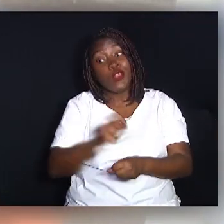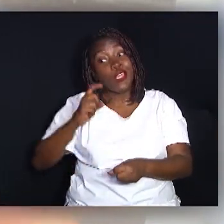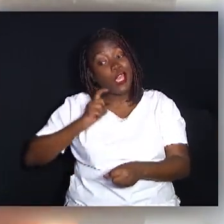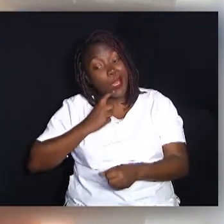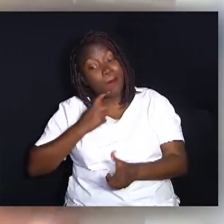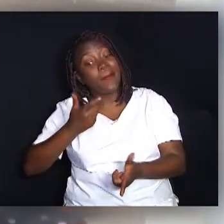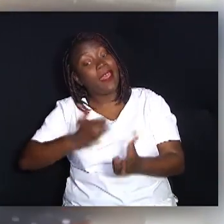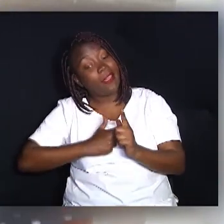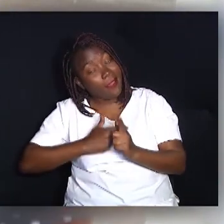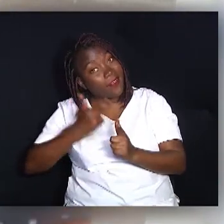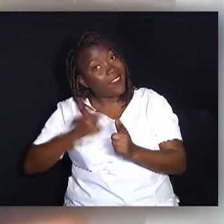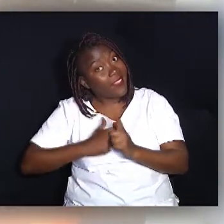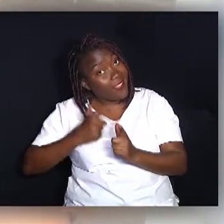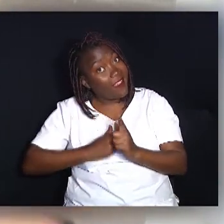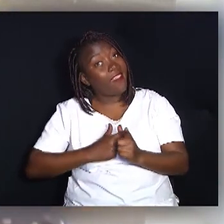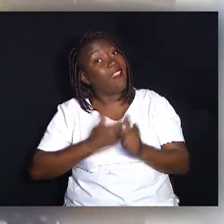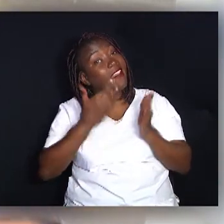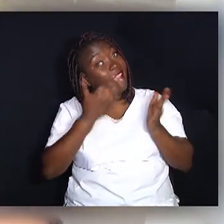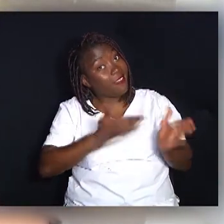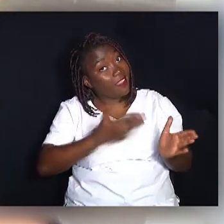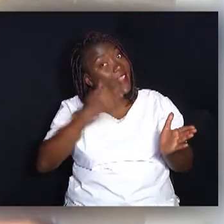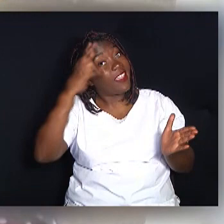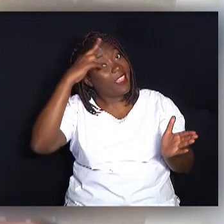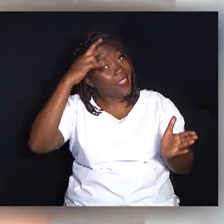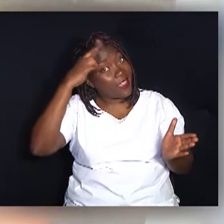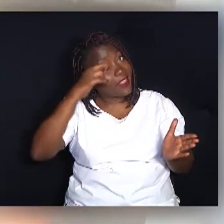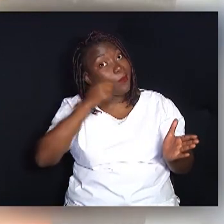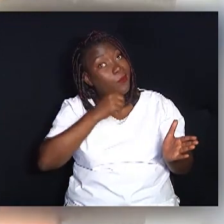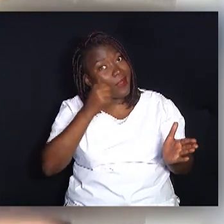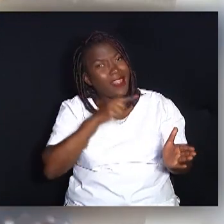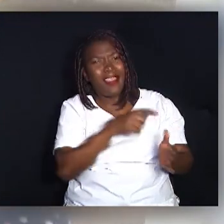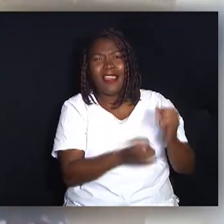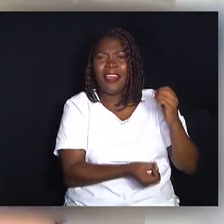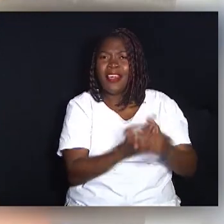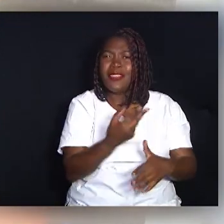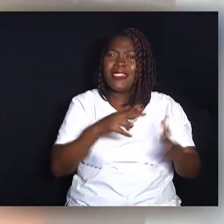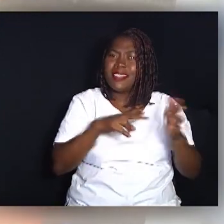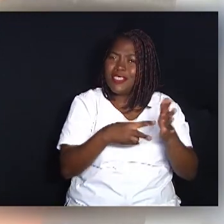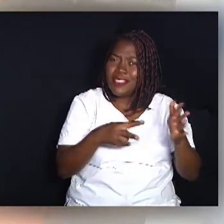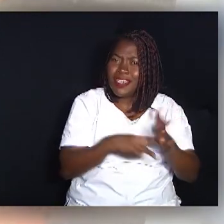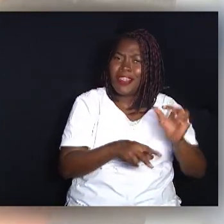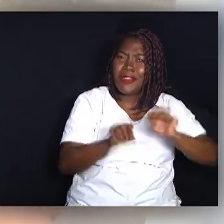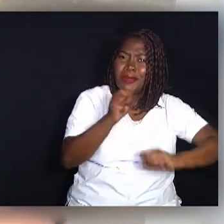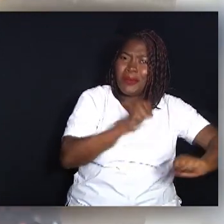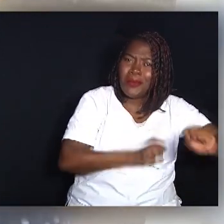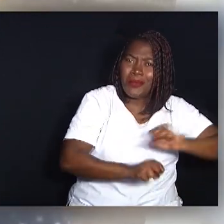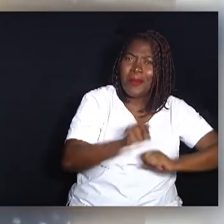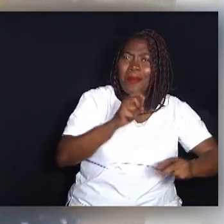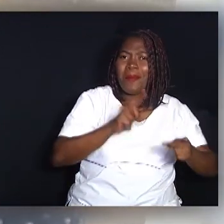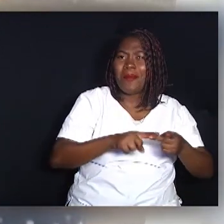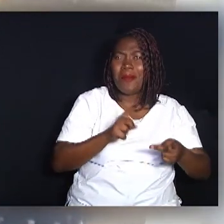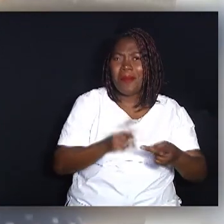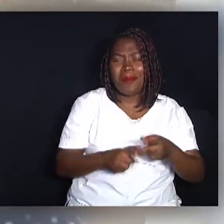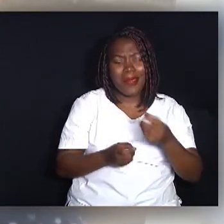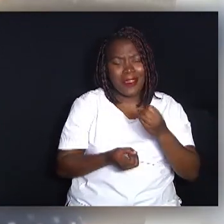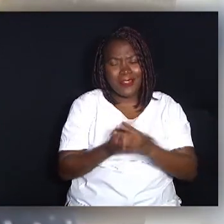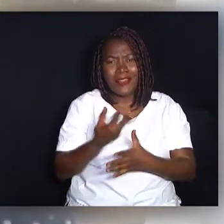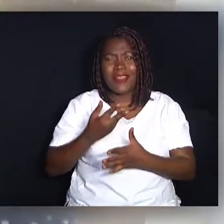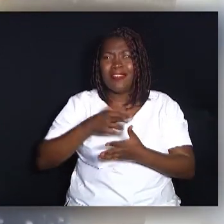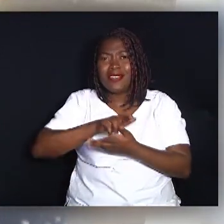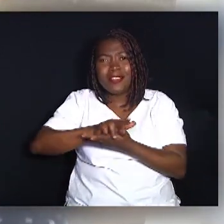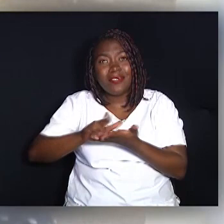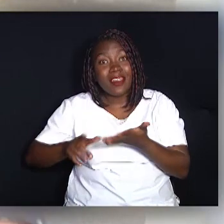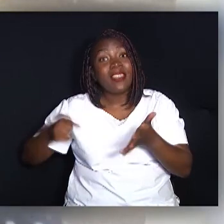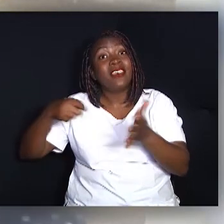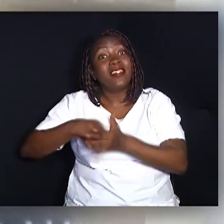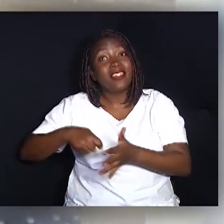que além de tudo, né, fundou o Sindicato das Domésticas, fez processo de alfabetização, de profissionalização, ainda foi lutar na